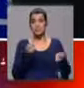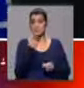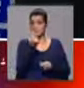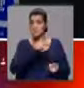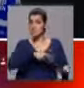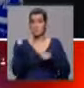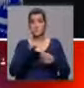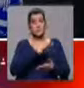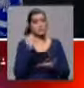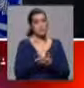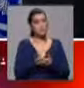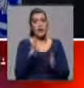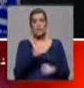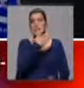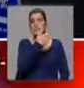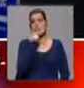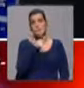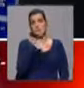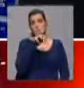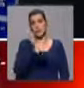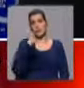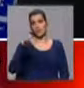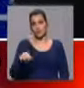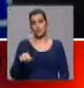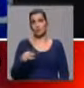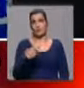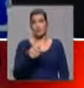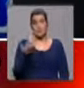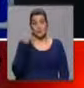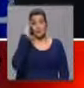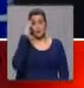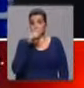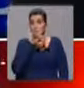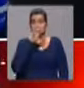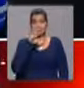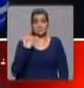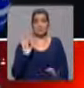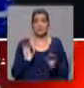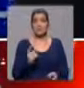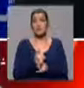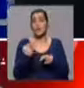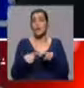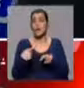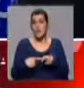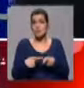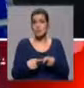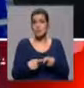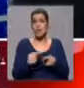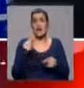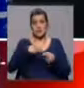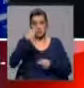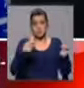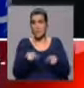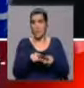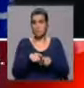sejam num total de 7 mil milhões. É um número absolutamente espantoso, considerando que a Grécia é um país com o tamanho de Portugal, tem 10